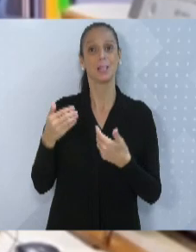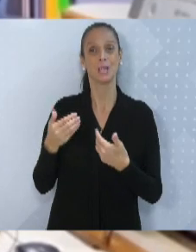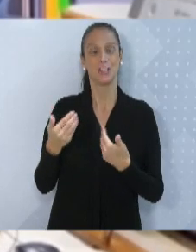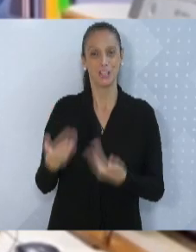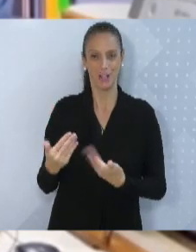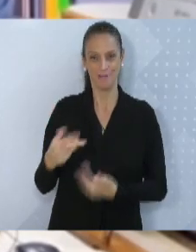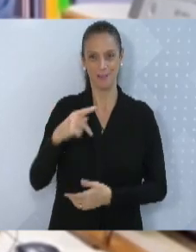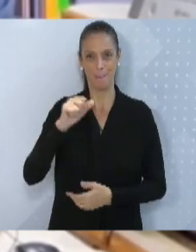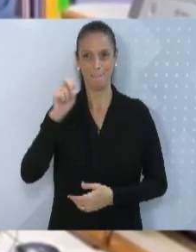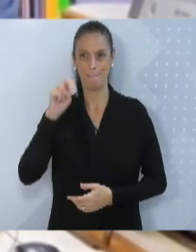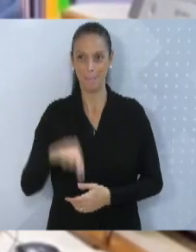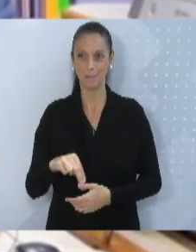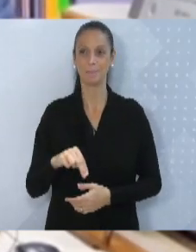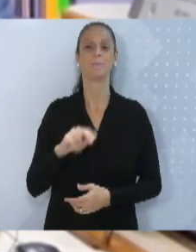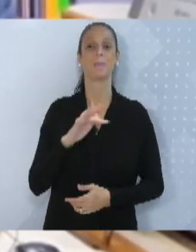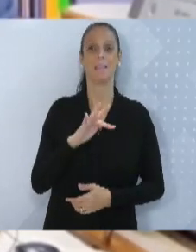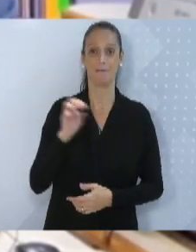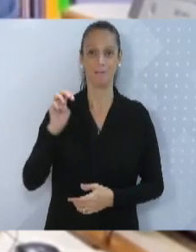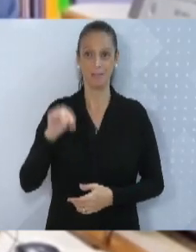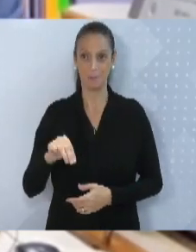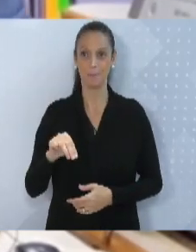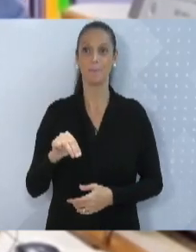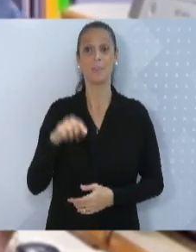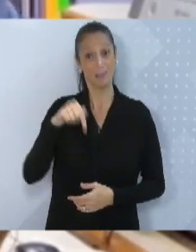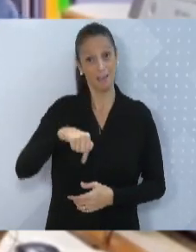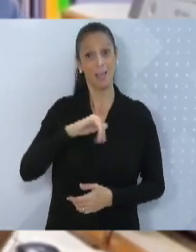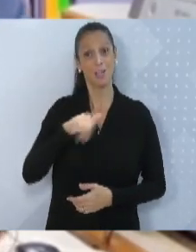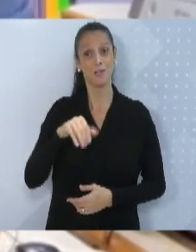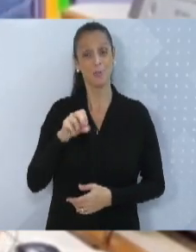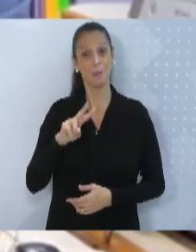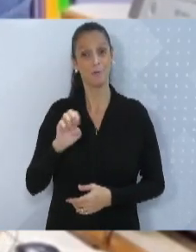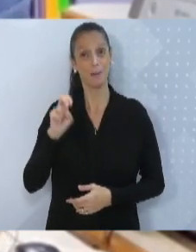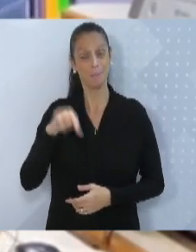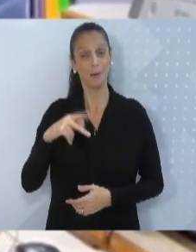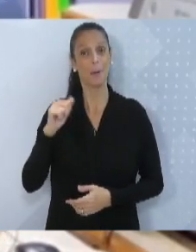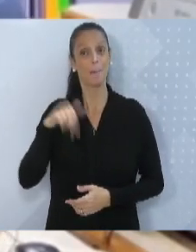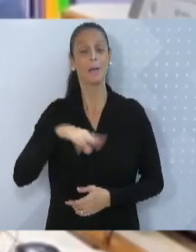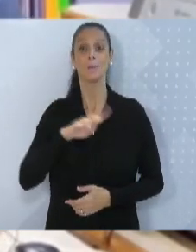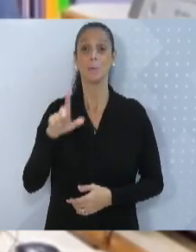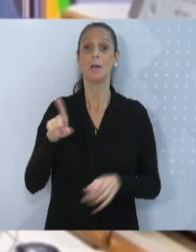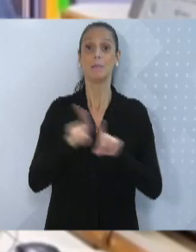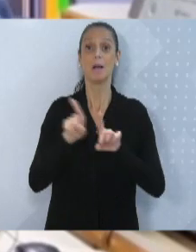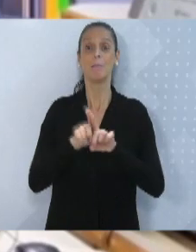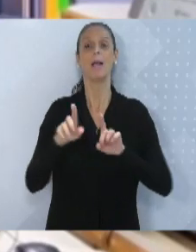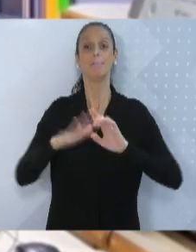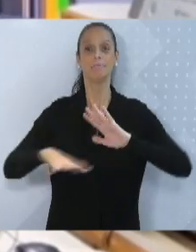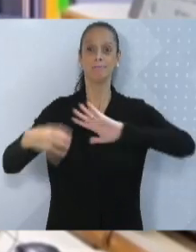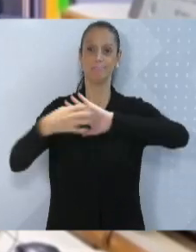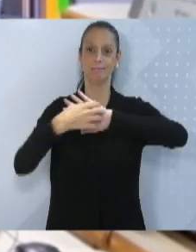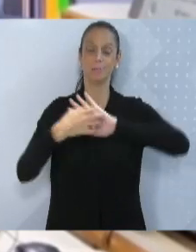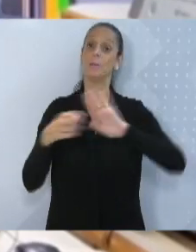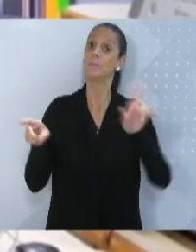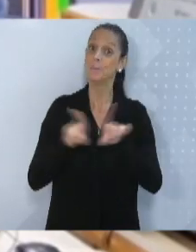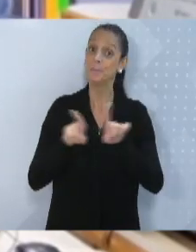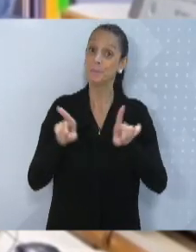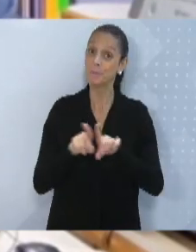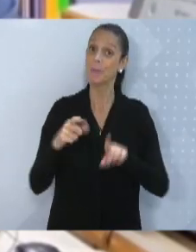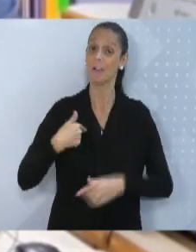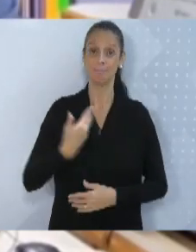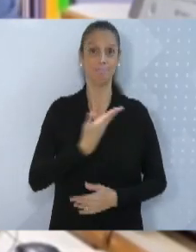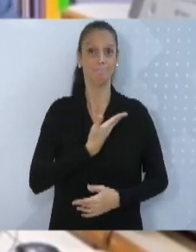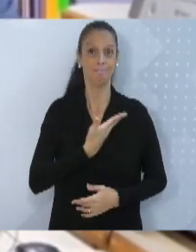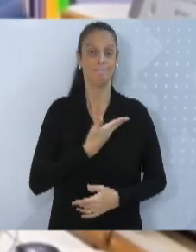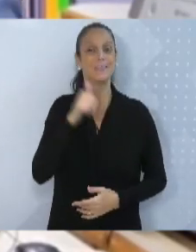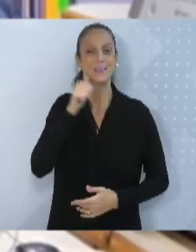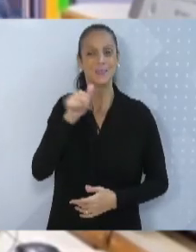88,7 FM que é a Jovem Pan de Blumenau para todo Vale europeu Além disso sou colega